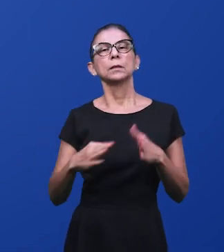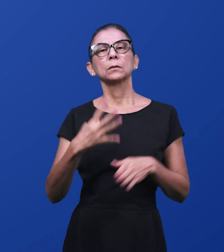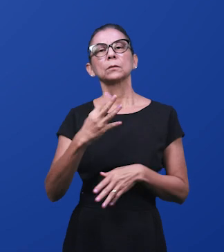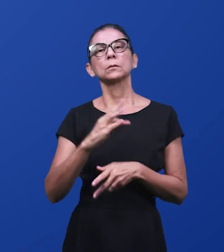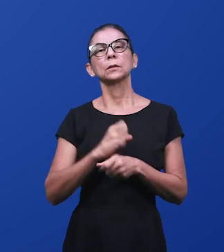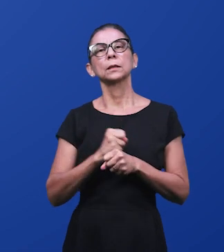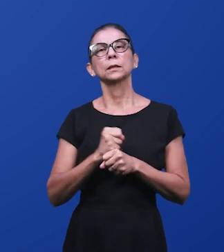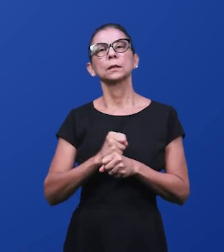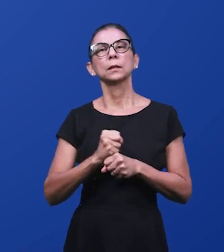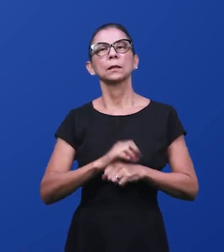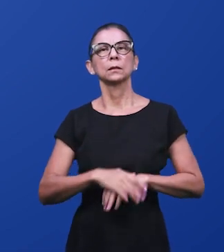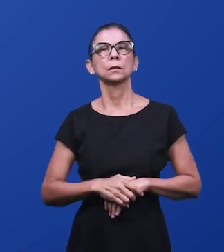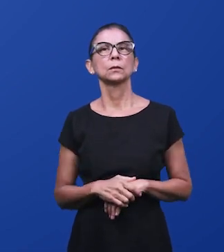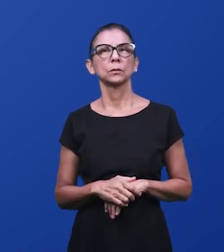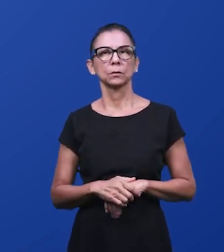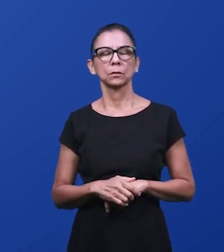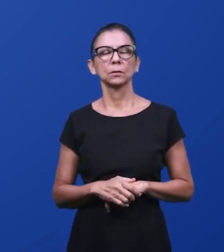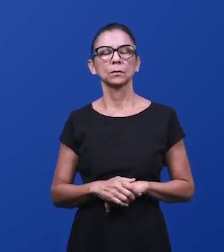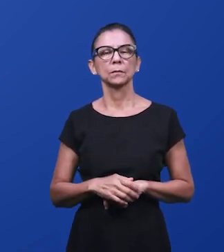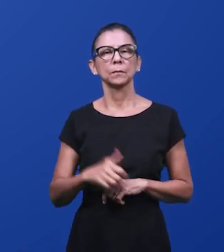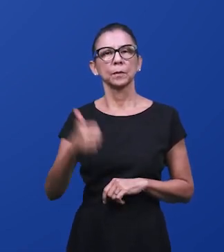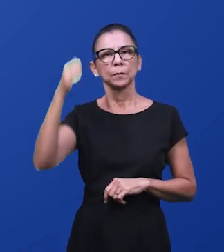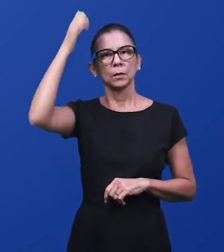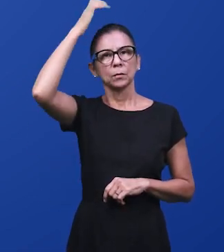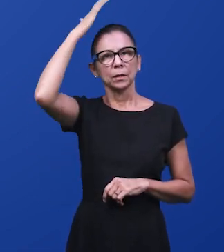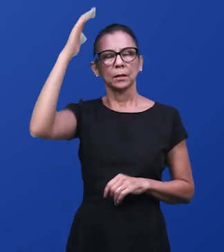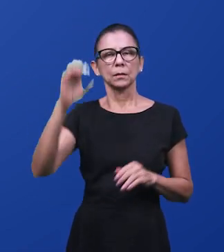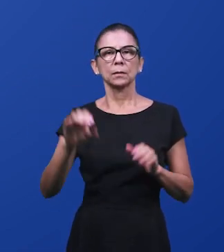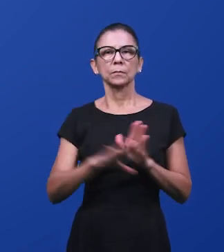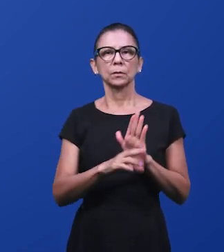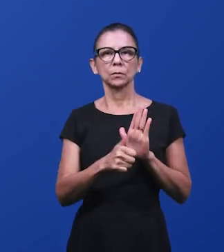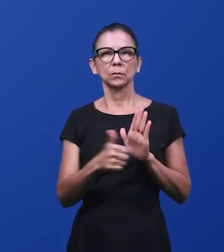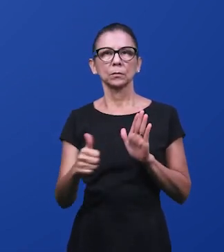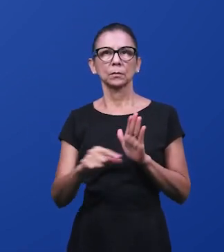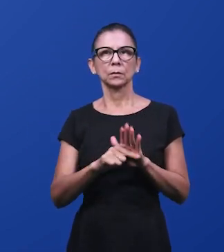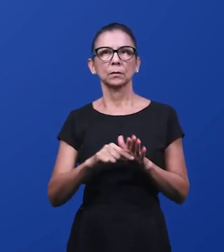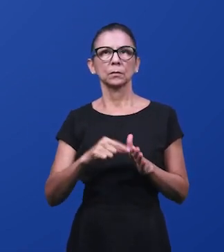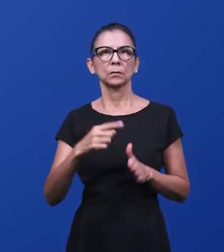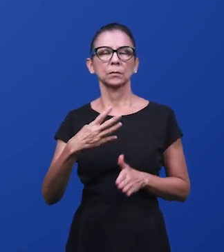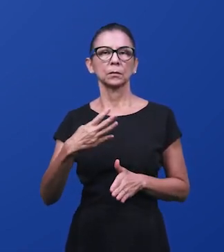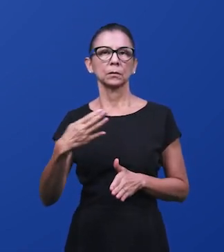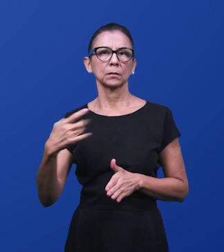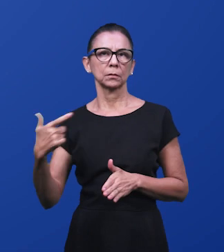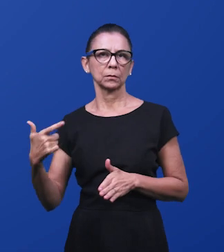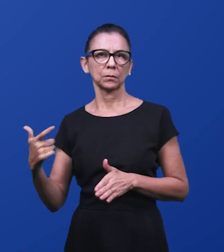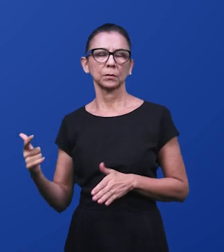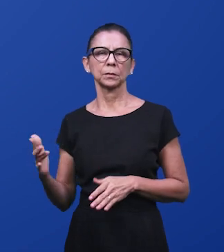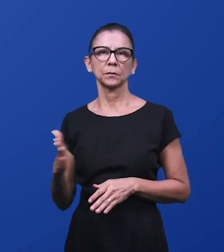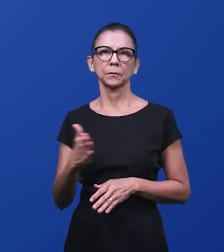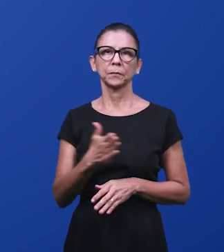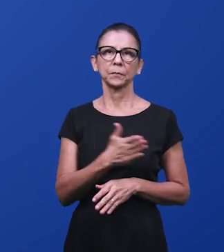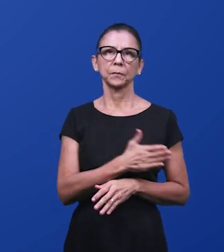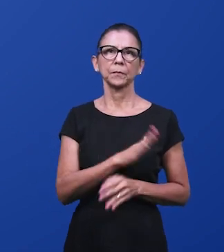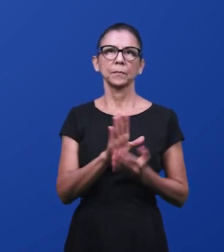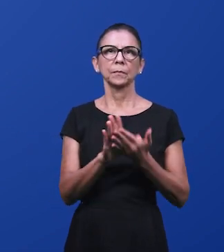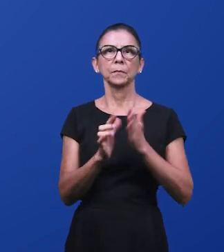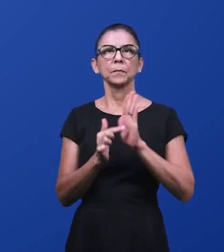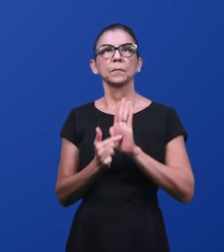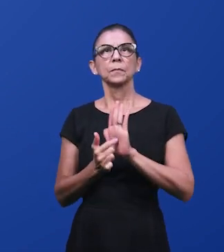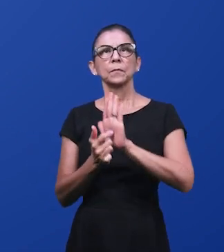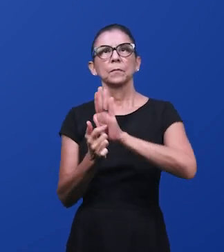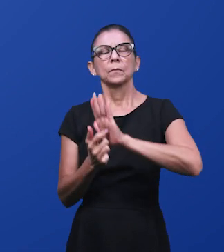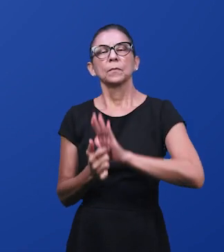todos, a paz do Senhor Jesus. A palavra do Senhor nos informa que Saul reinou durante 40 anos sobre